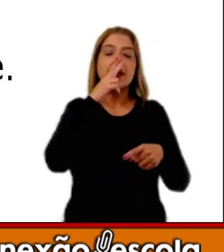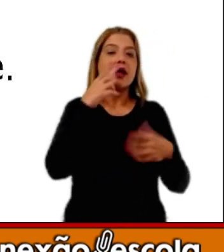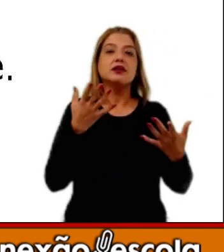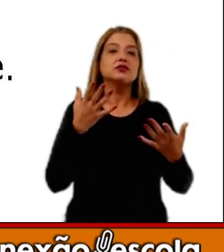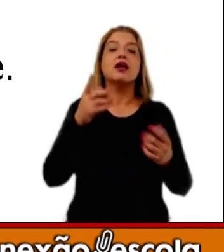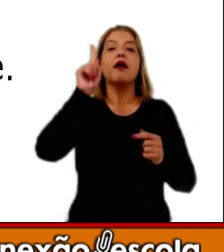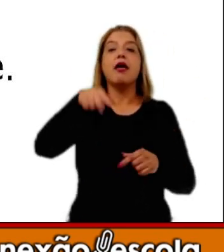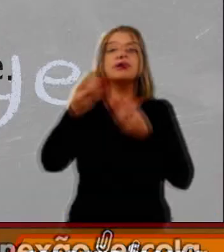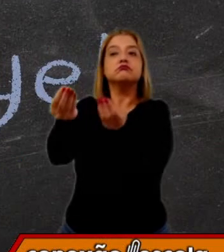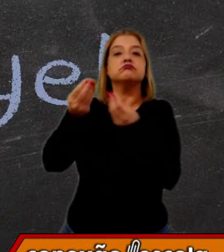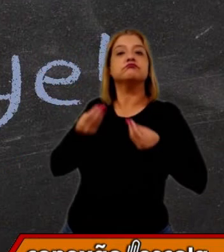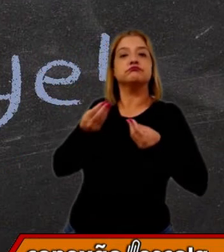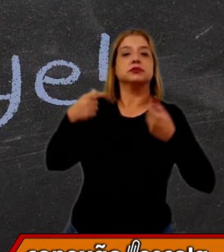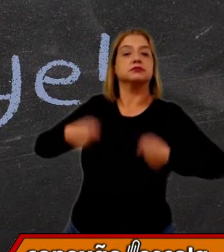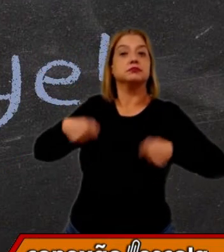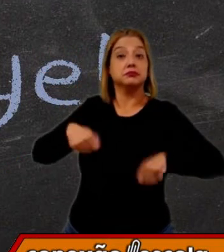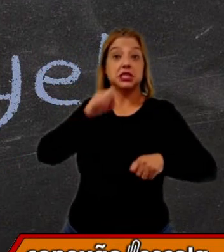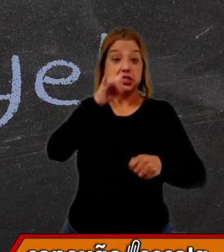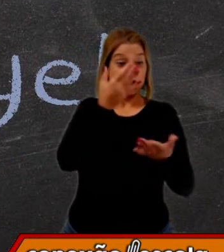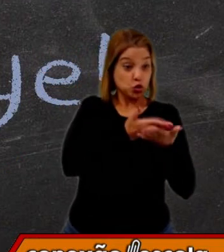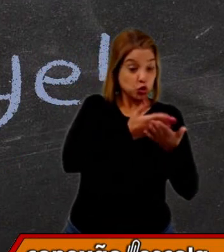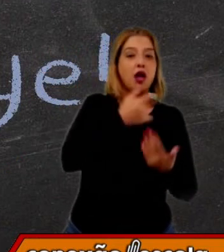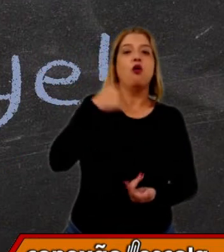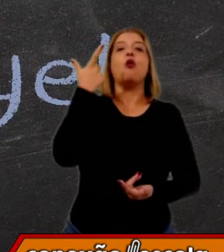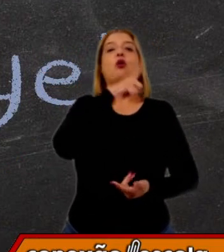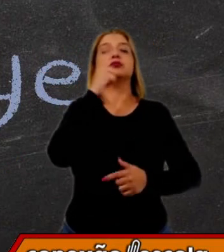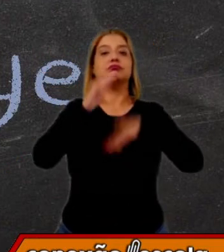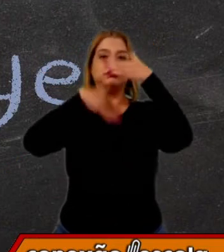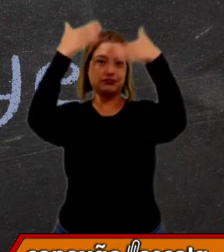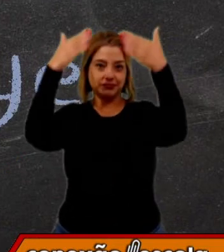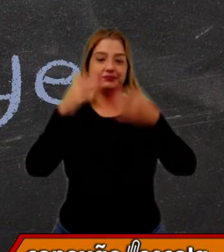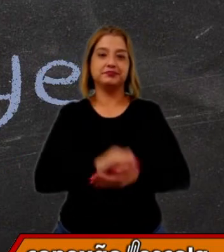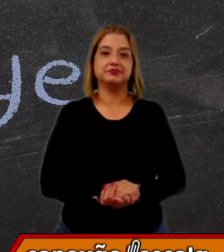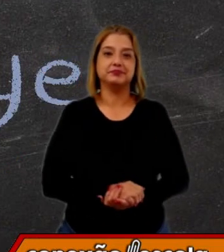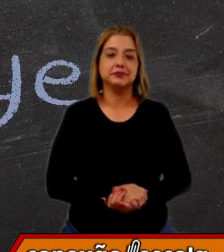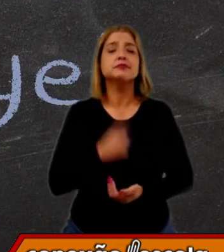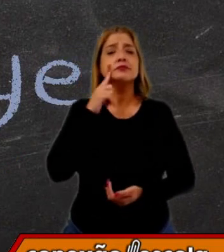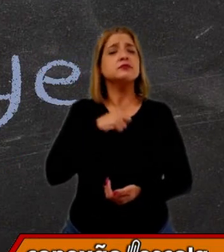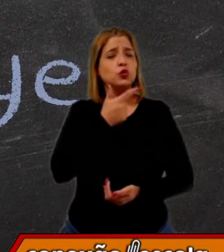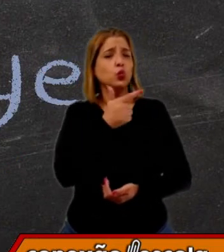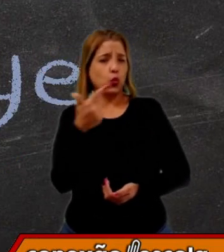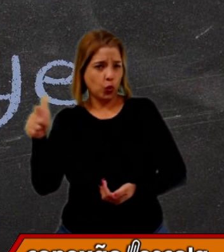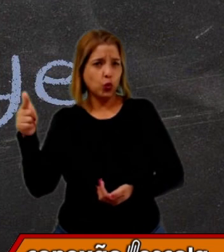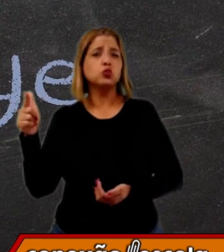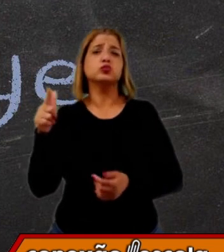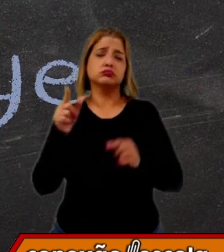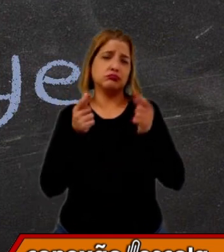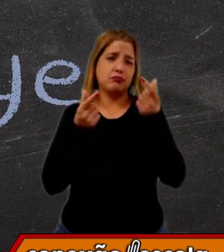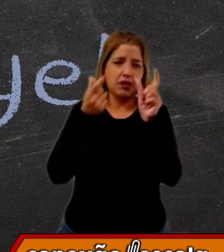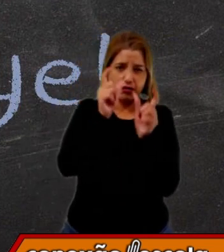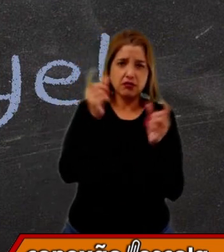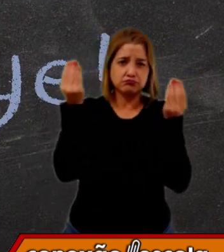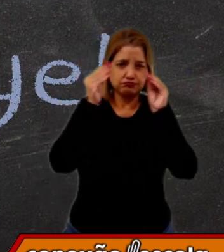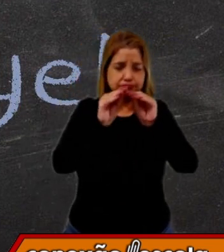condição certo bom professor existem outros conectivos sim como eu disse no início